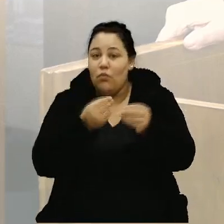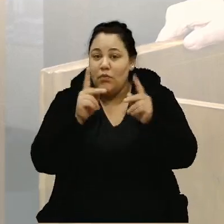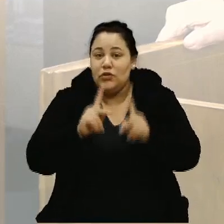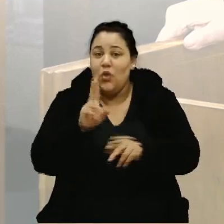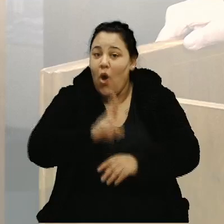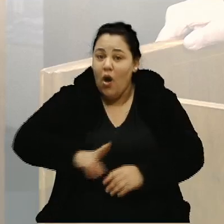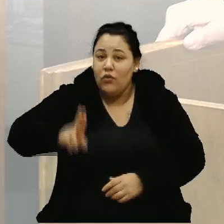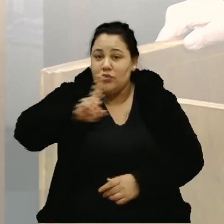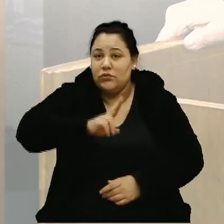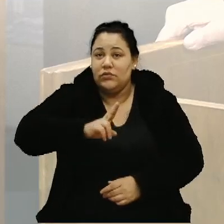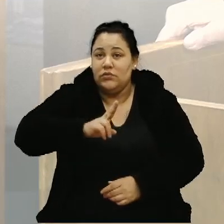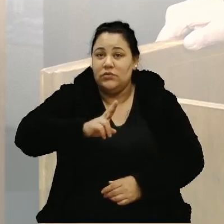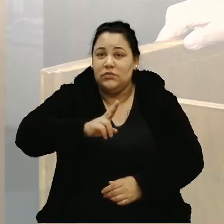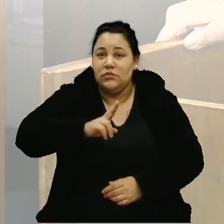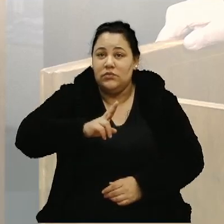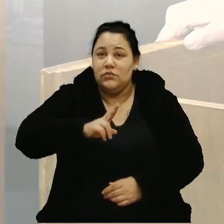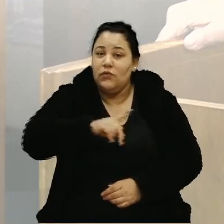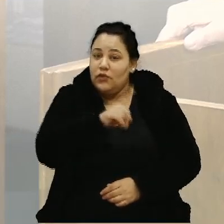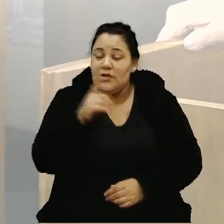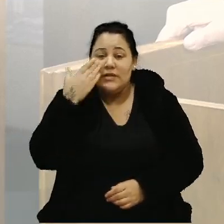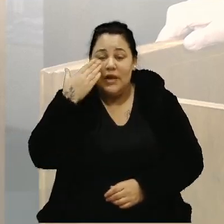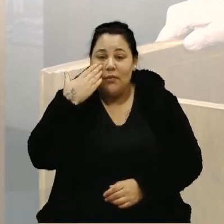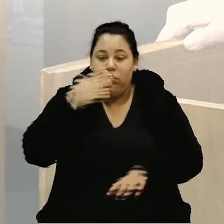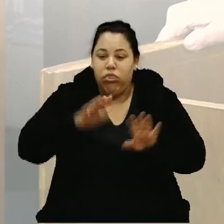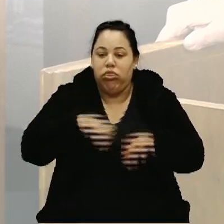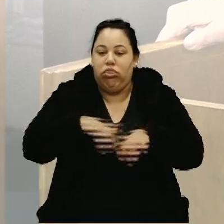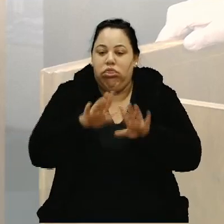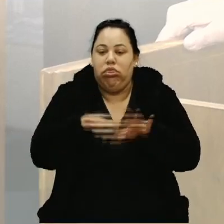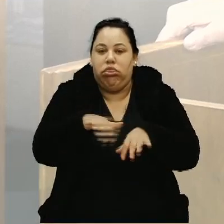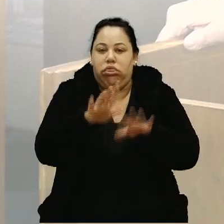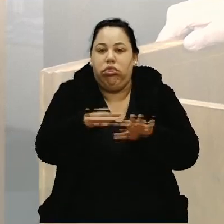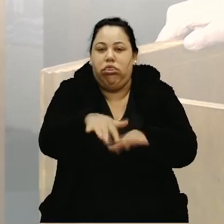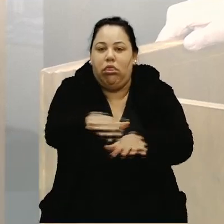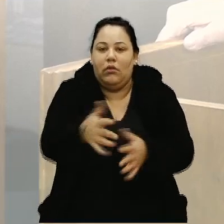a gente sacode dentro de um carro quando passa naquelas ruas.